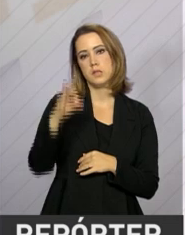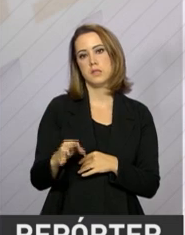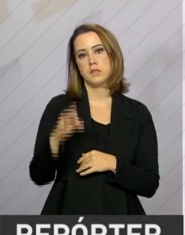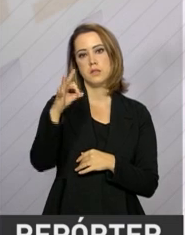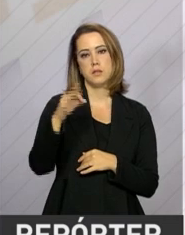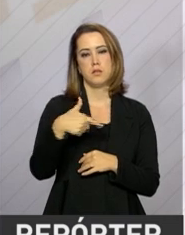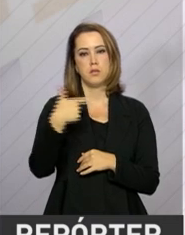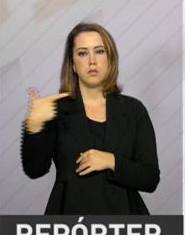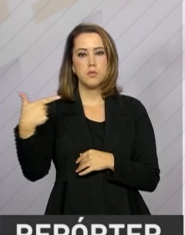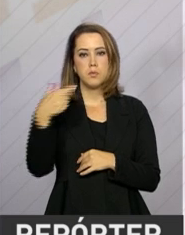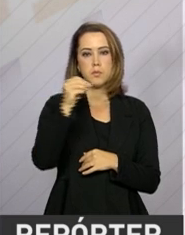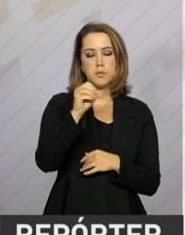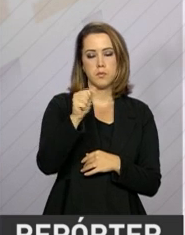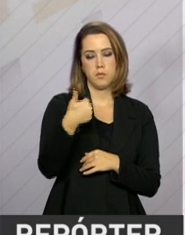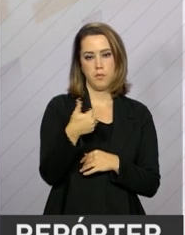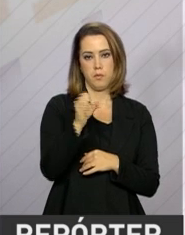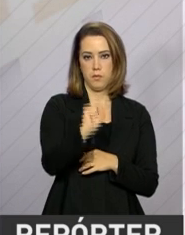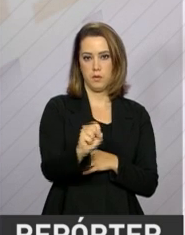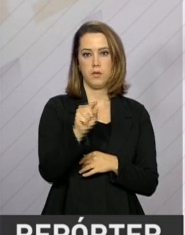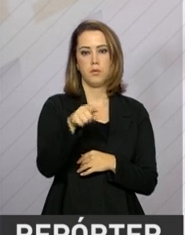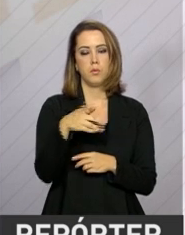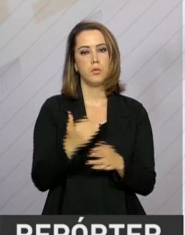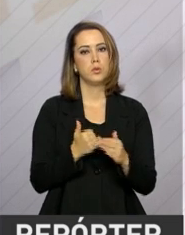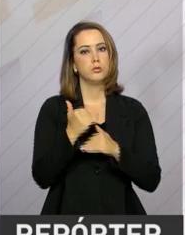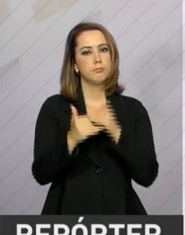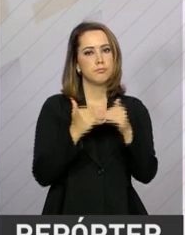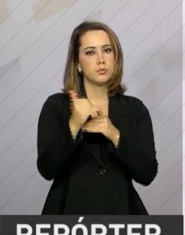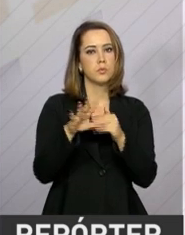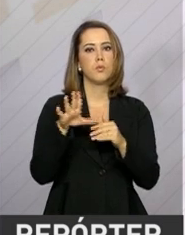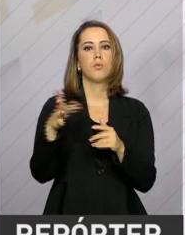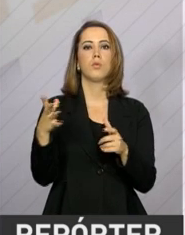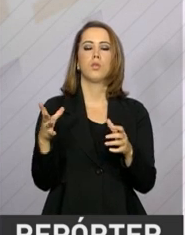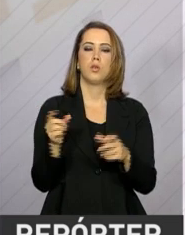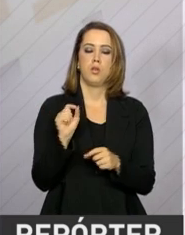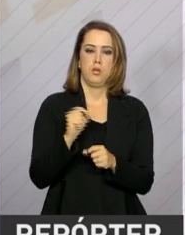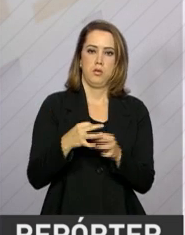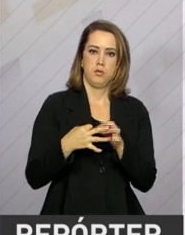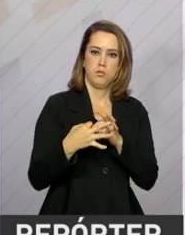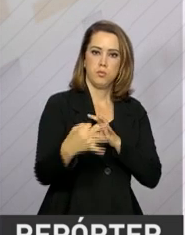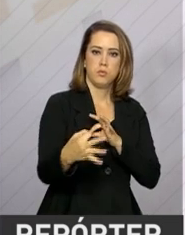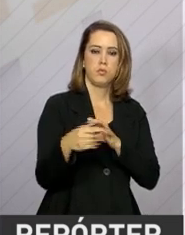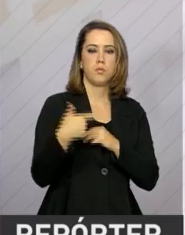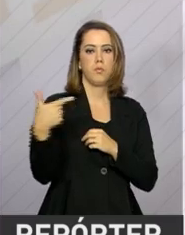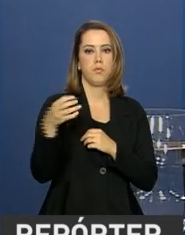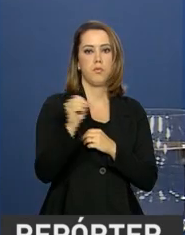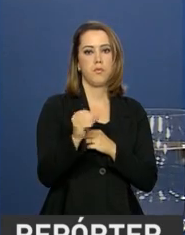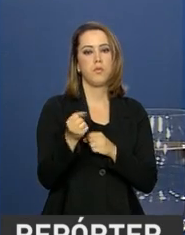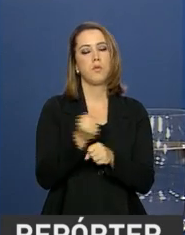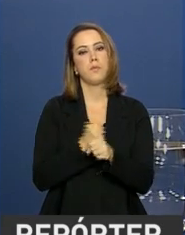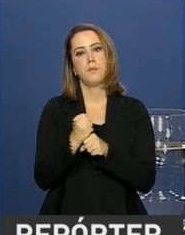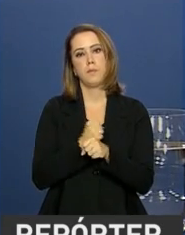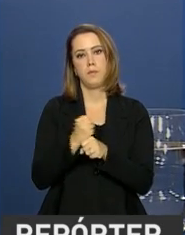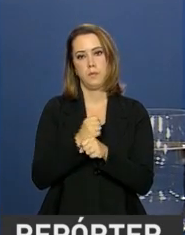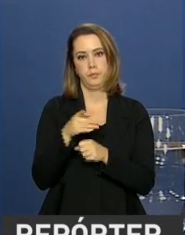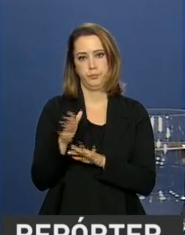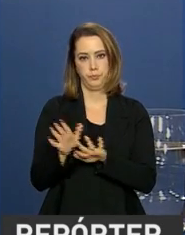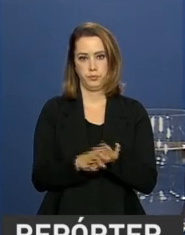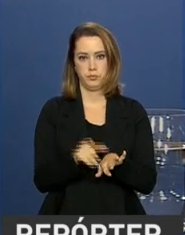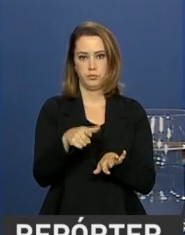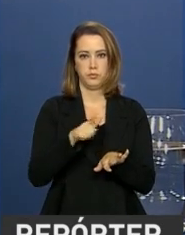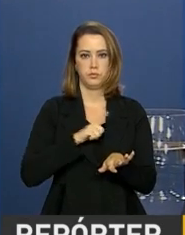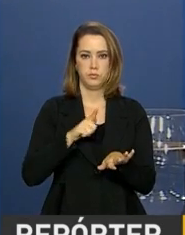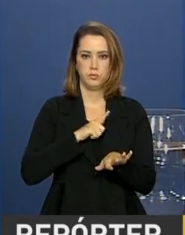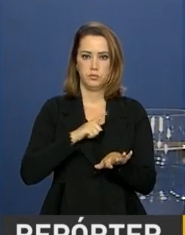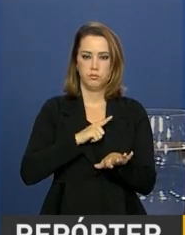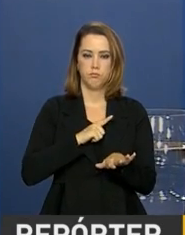de 2018 o volume Total das dívidas também vai ser alongado em 20 anos houve uma